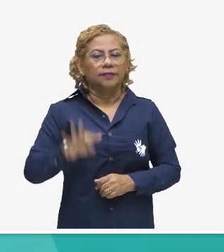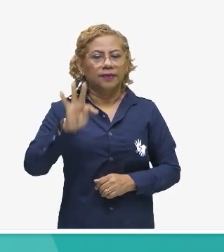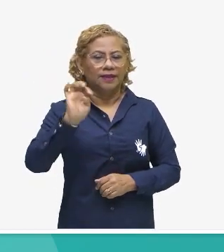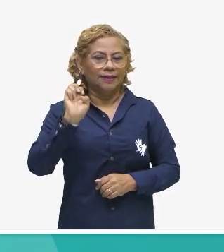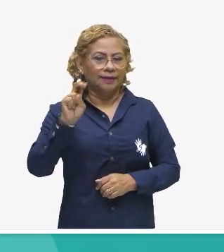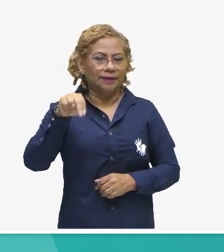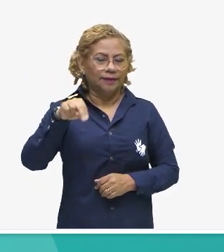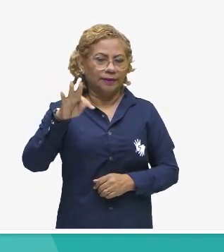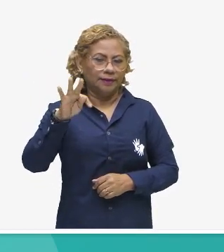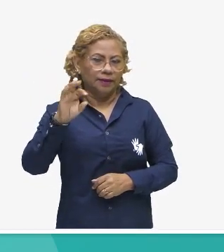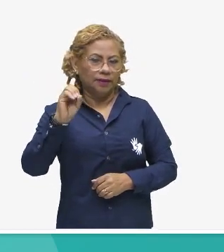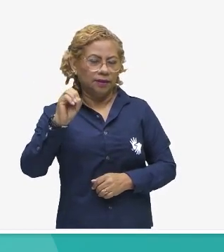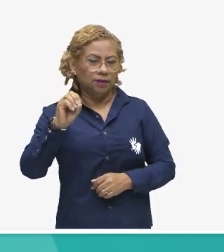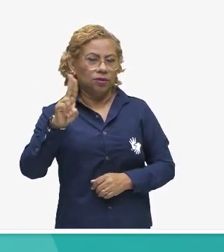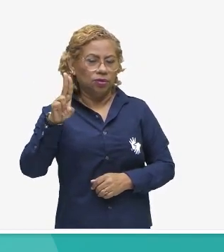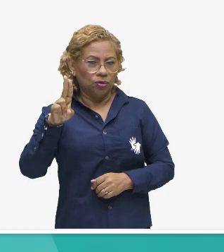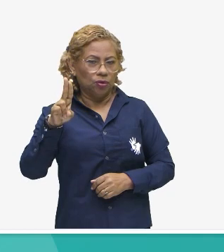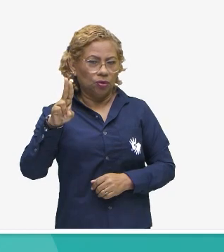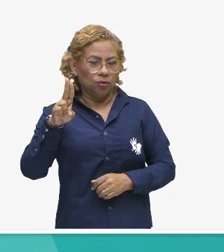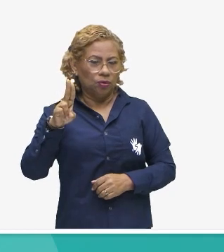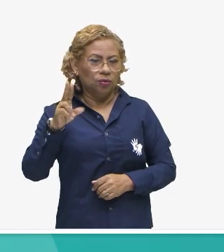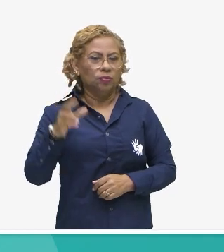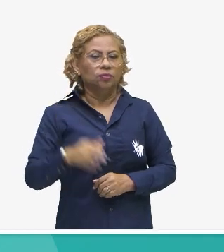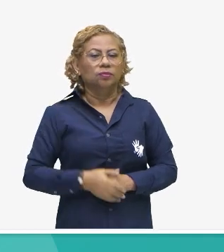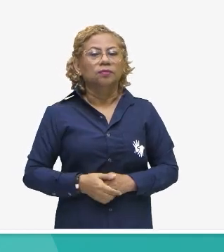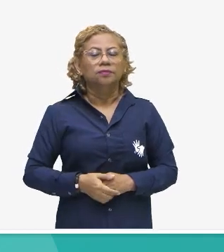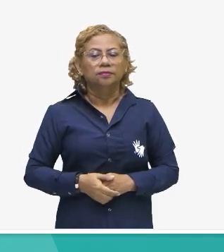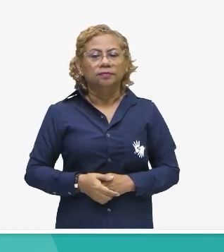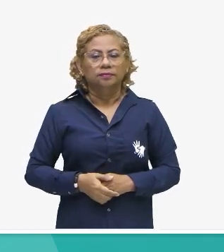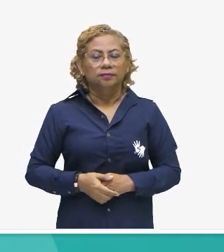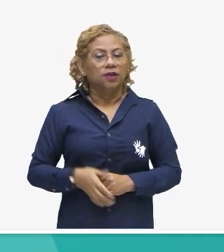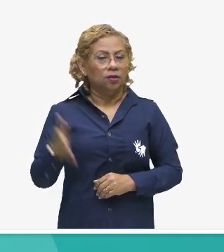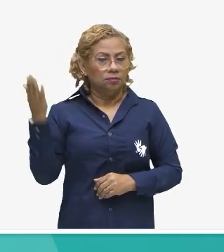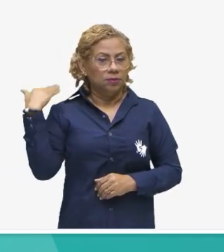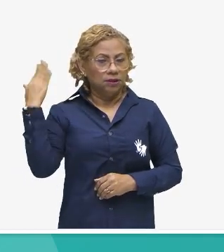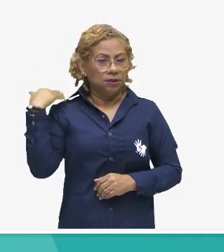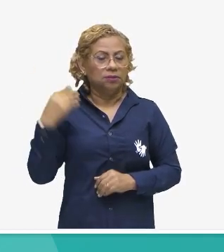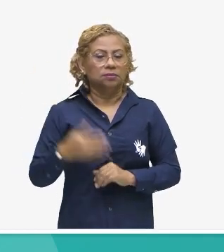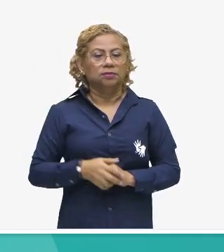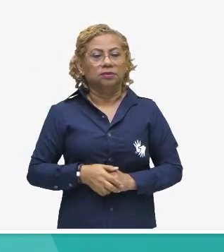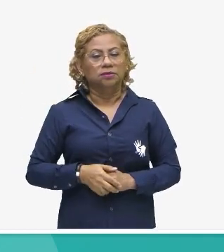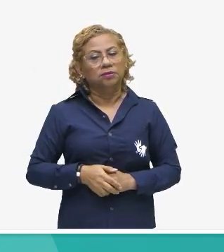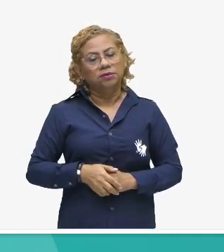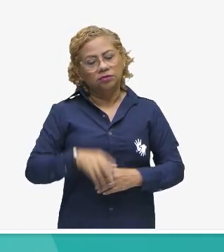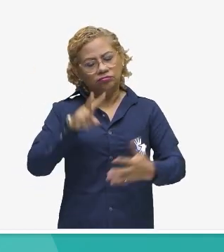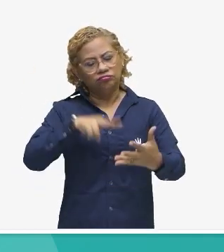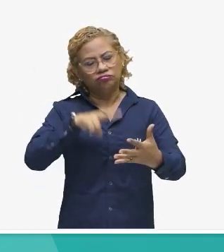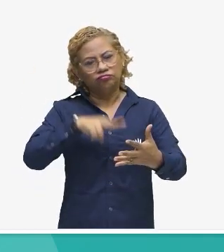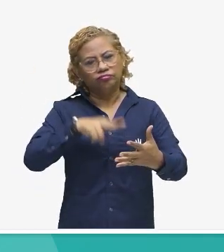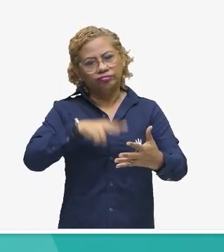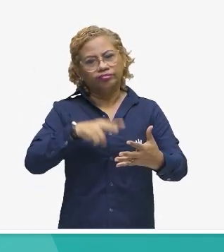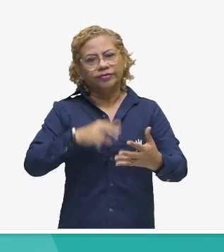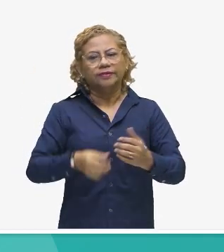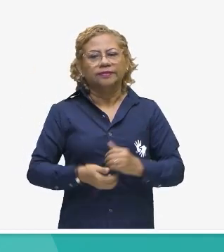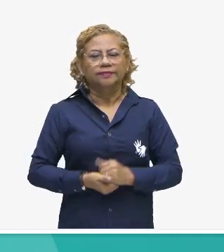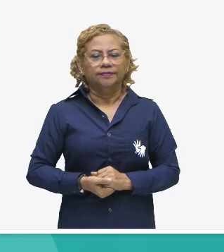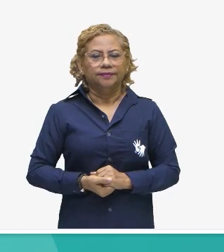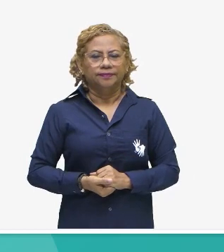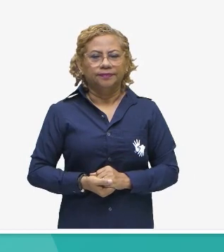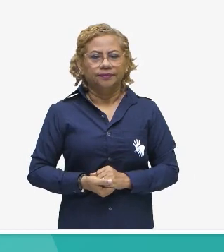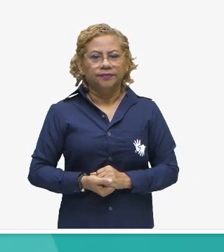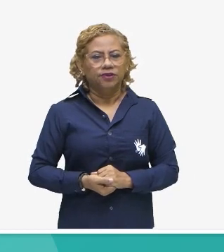também, naquele momento, entrar na casa, né? Mas quando o narrador estava contando, já